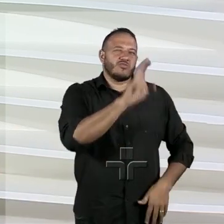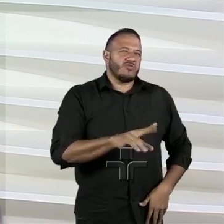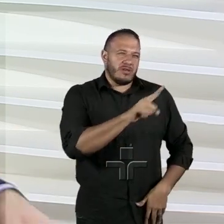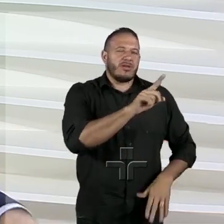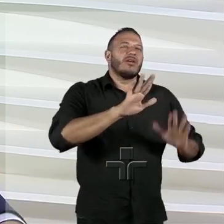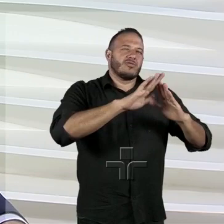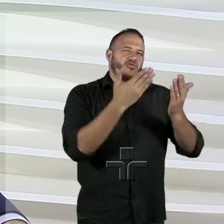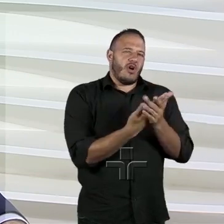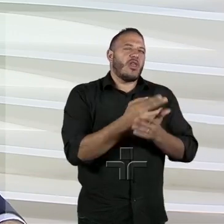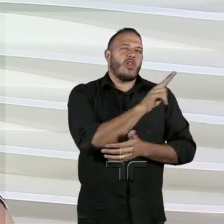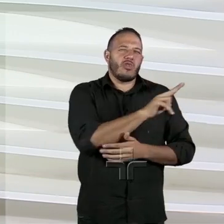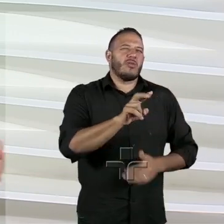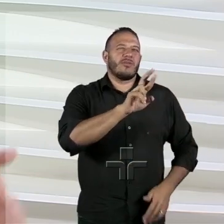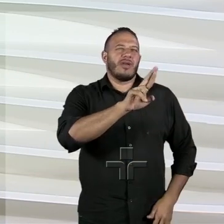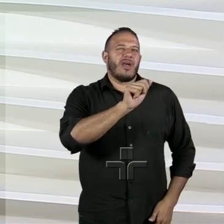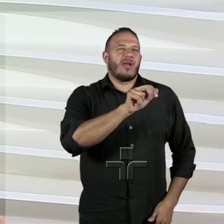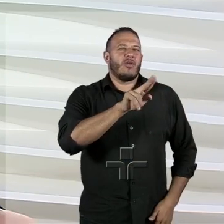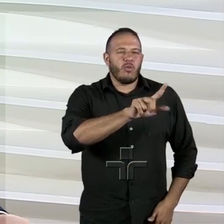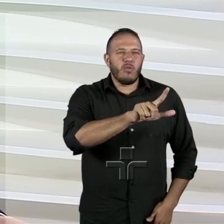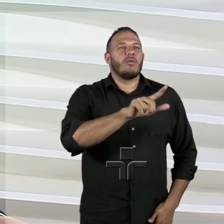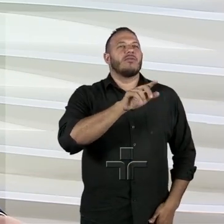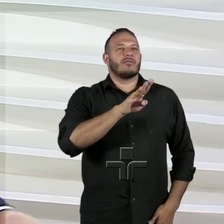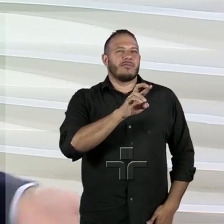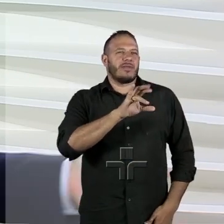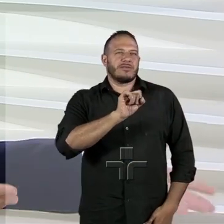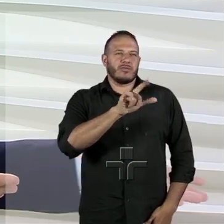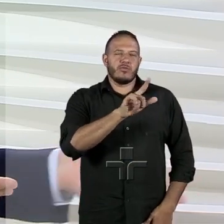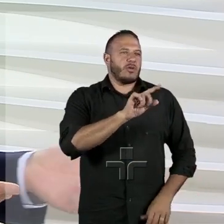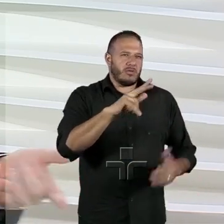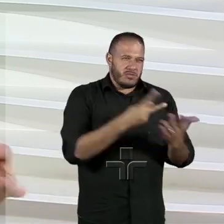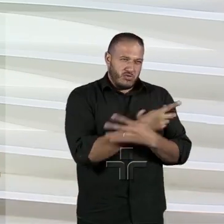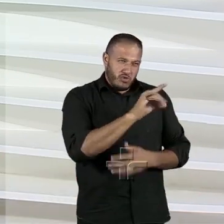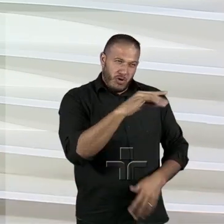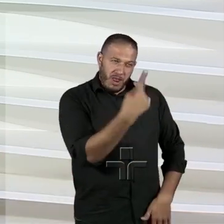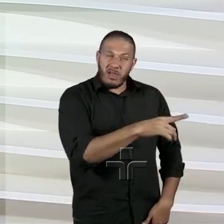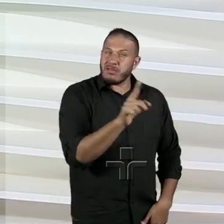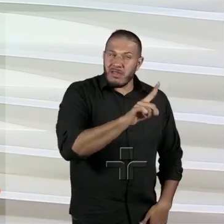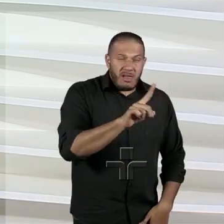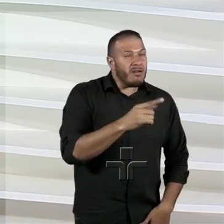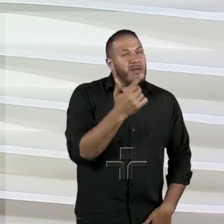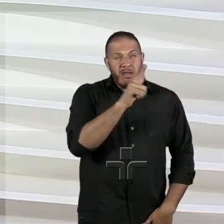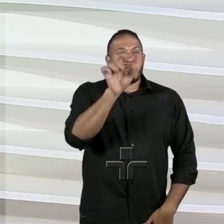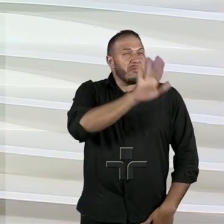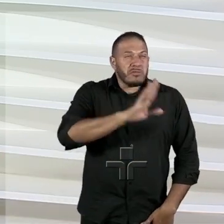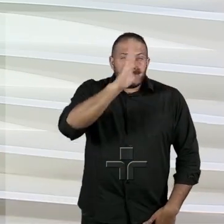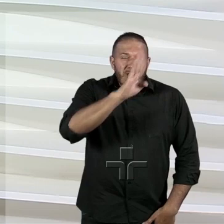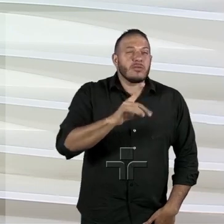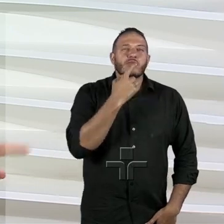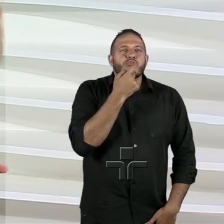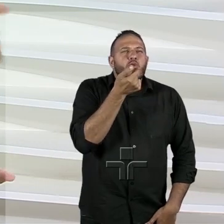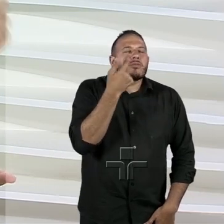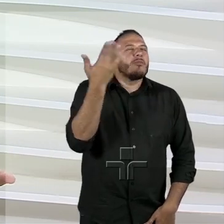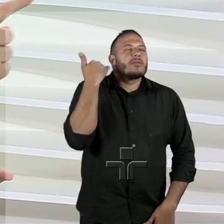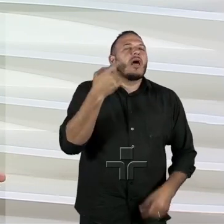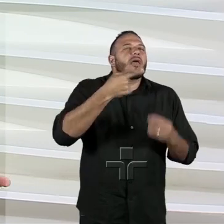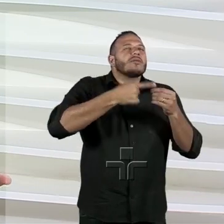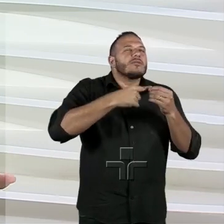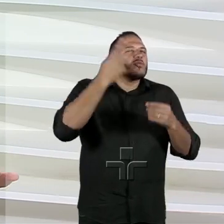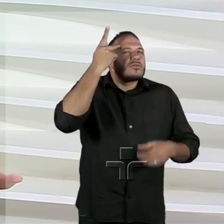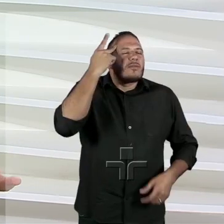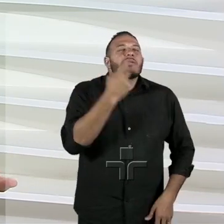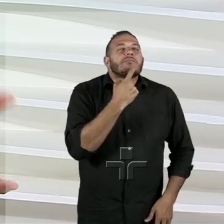que aconteceu na Raul Brasil, é o que está acontecendo no nosso país. Há pouco tempo atrás foi uma invasão dentro de uma igreja. Há um pouco